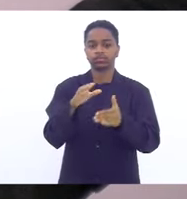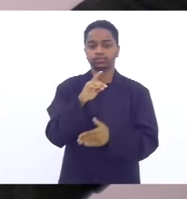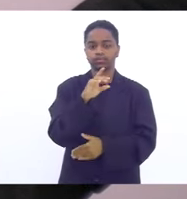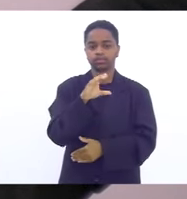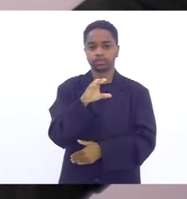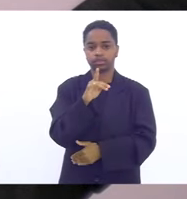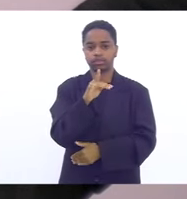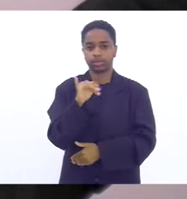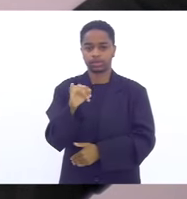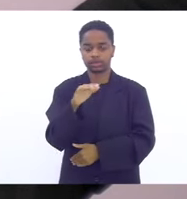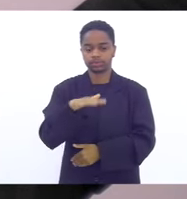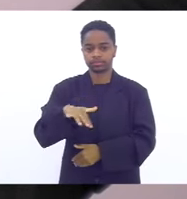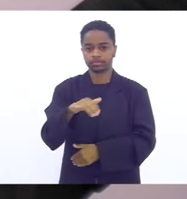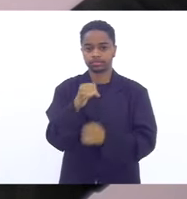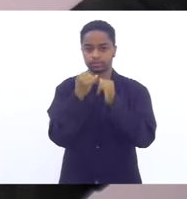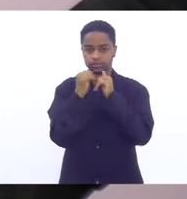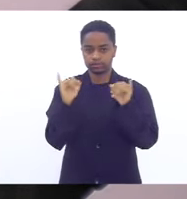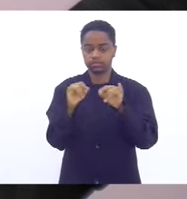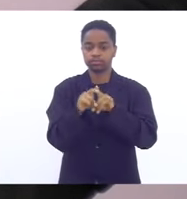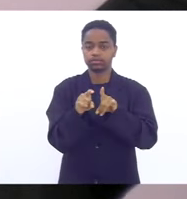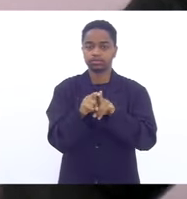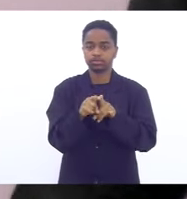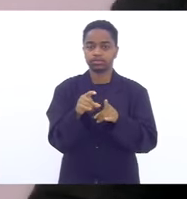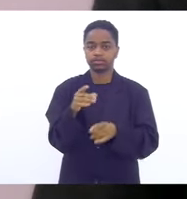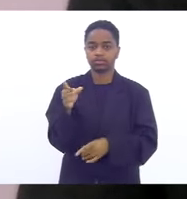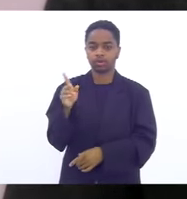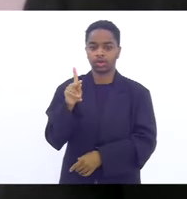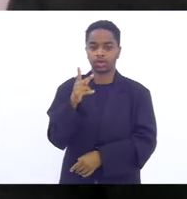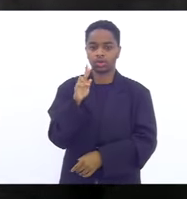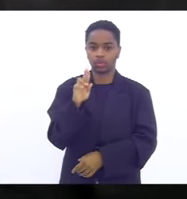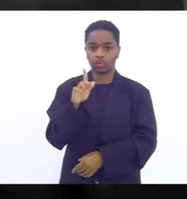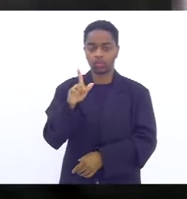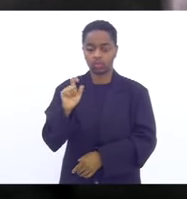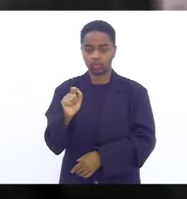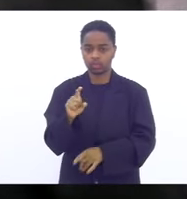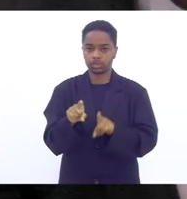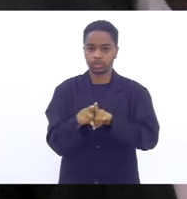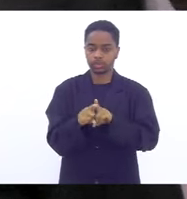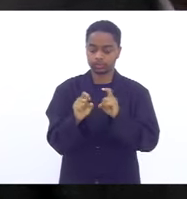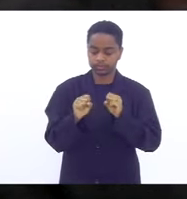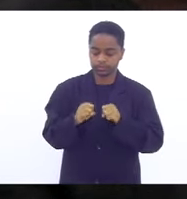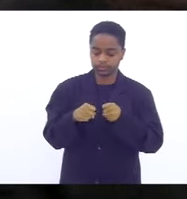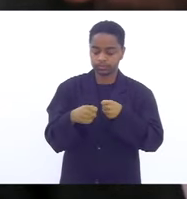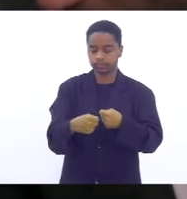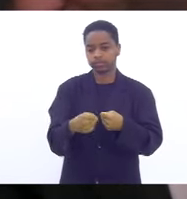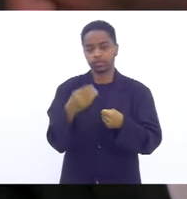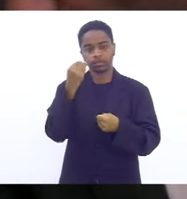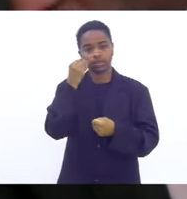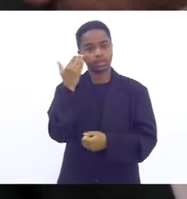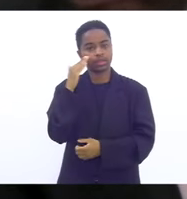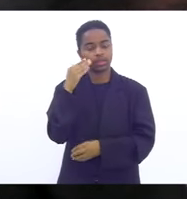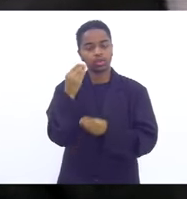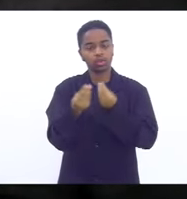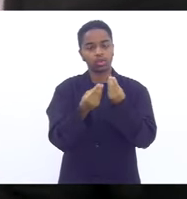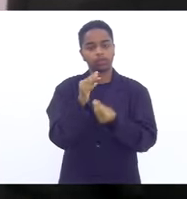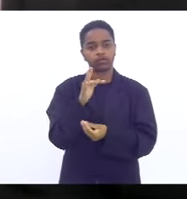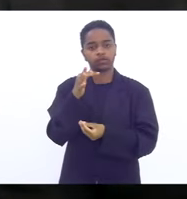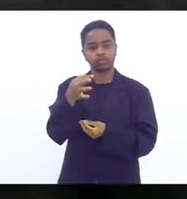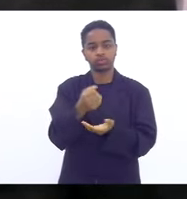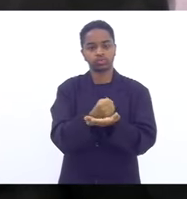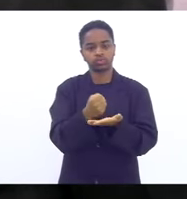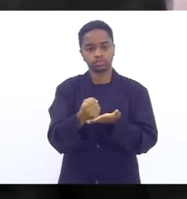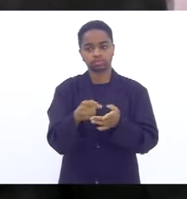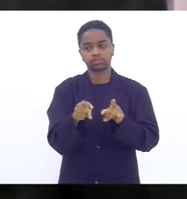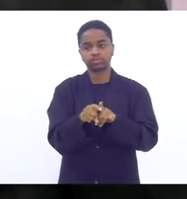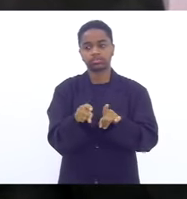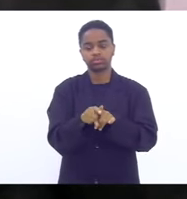como o deputado Hugo Leal, tem se dedicado à matéria, à contribuição nesse sentido de entender o futuro da concessão e,